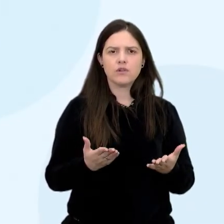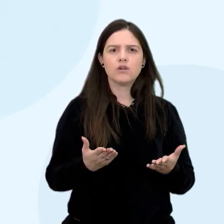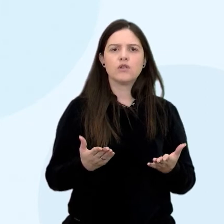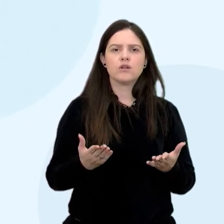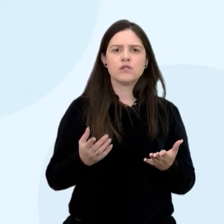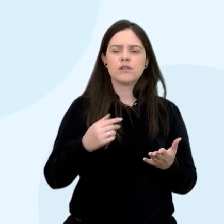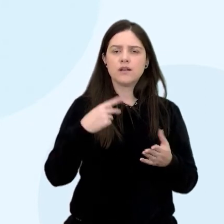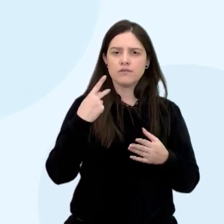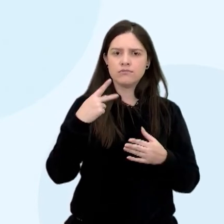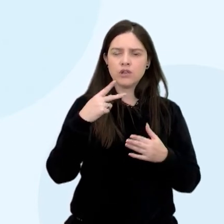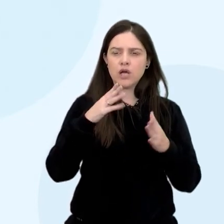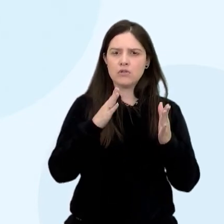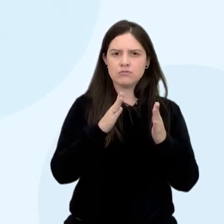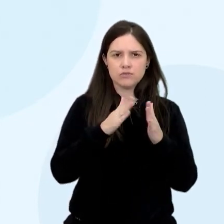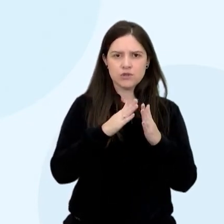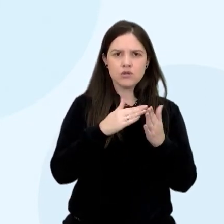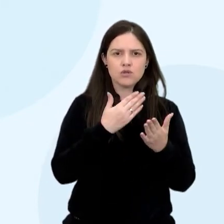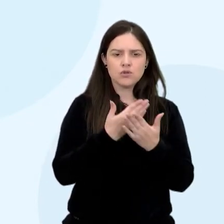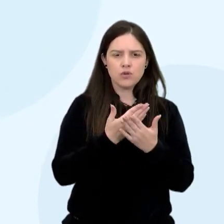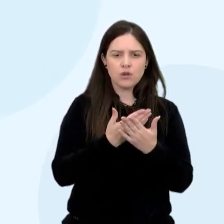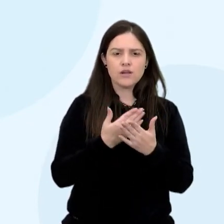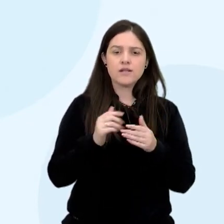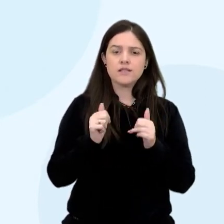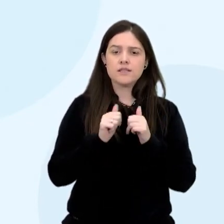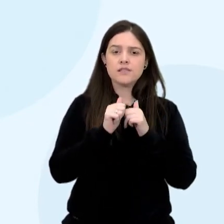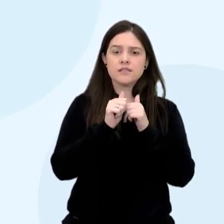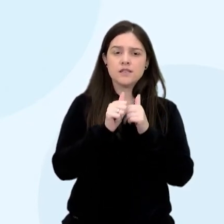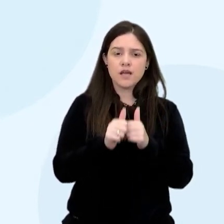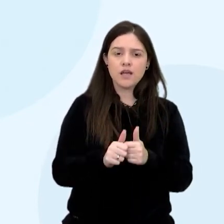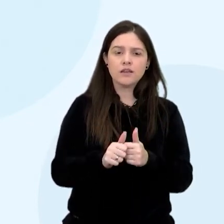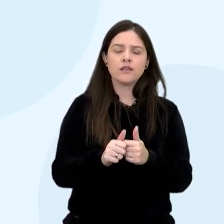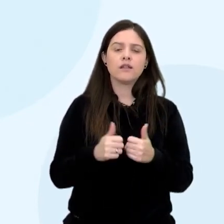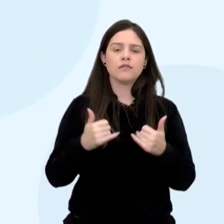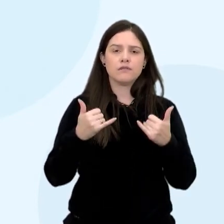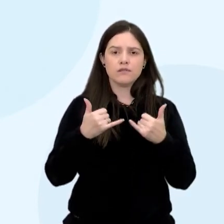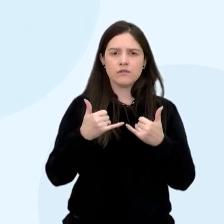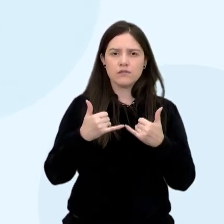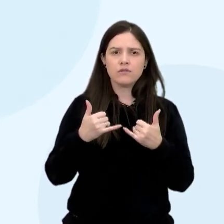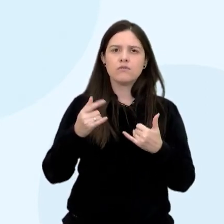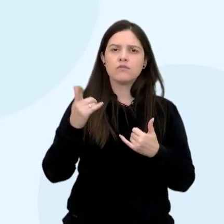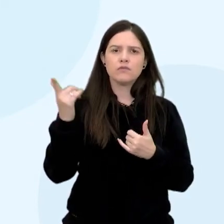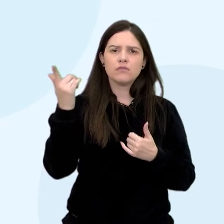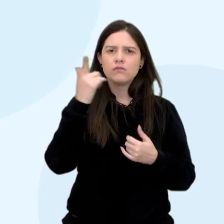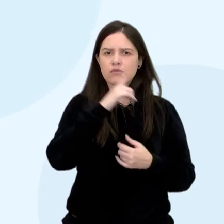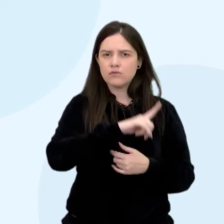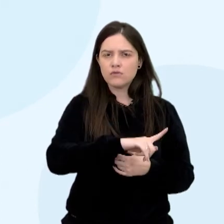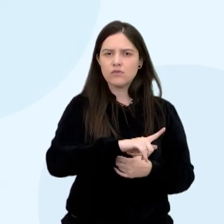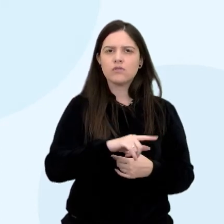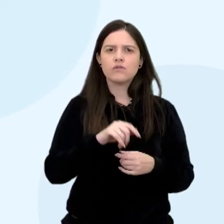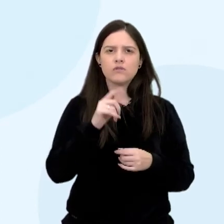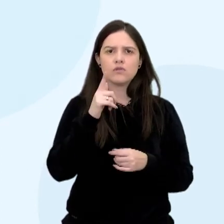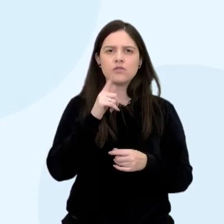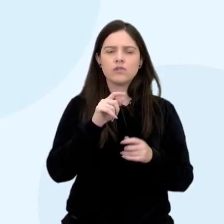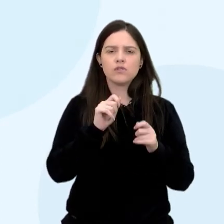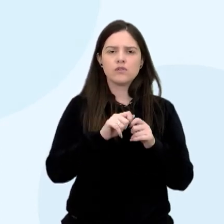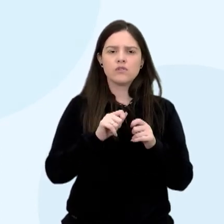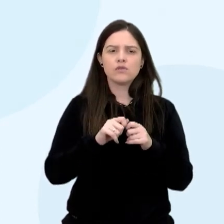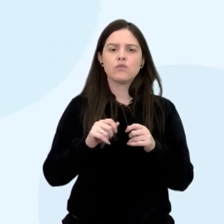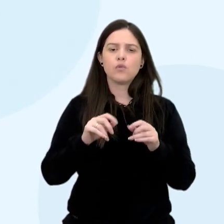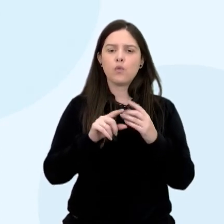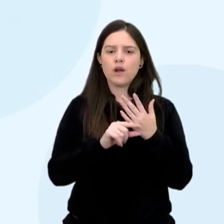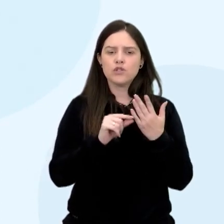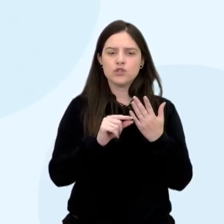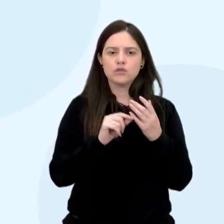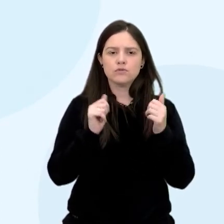protótipo de vocês, segue essa referência aí, né, se você clicar nesse link, vocês vão ter o artigo todo aí.